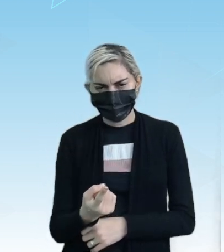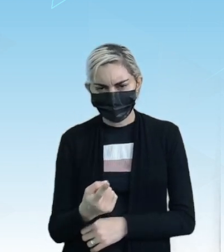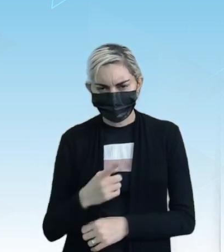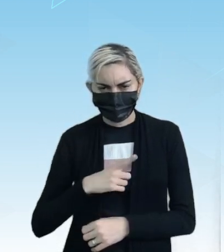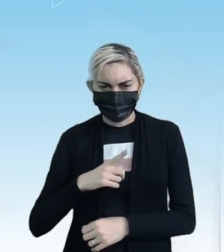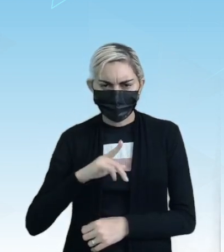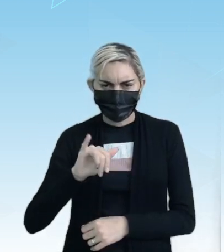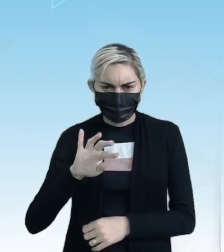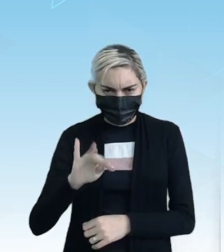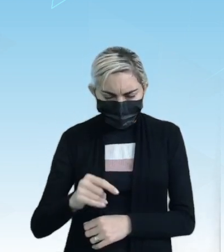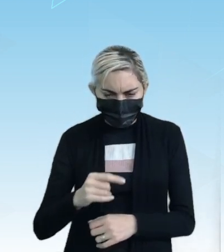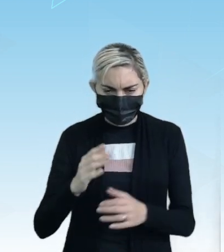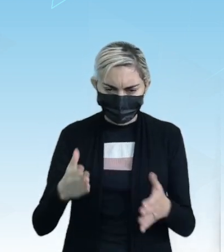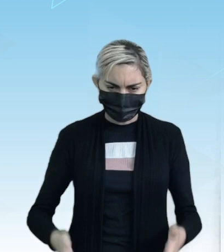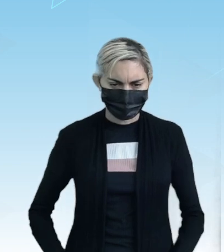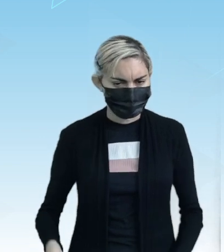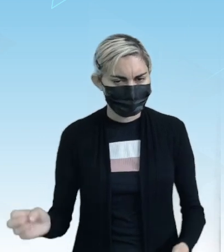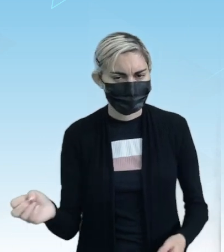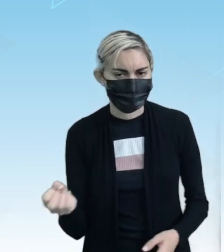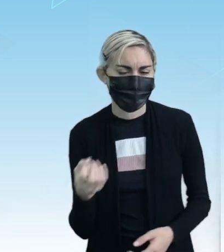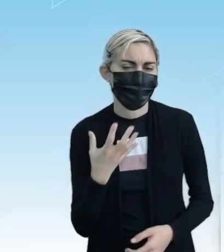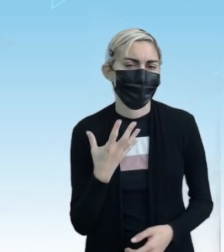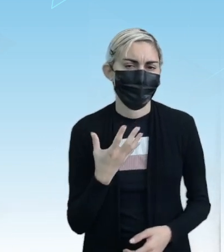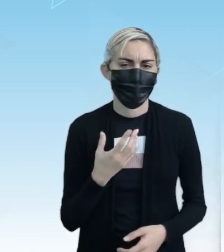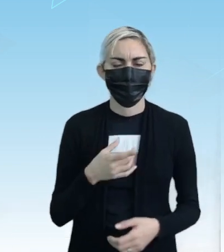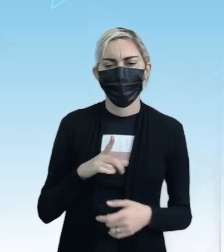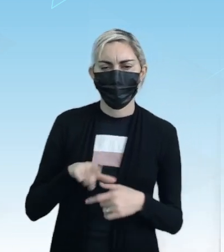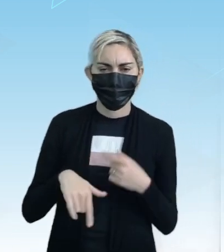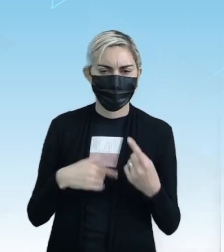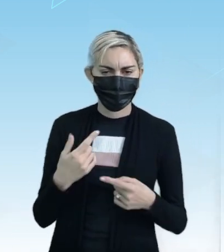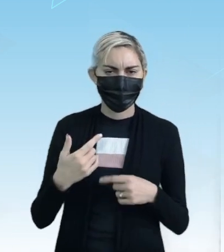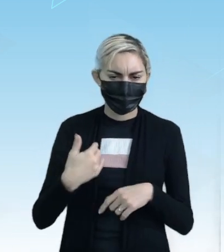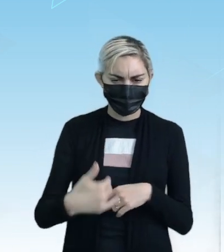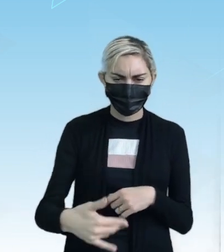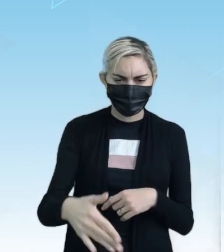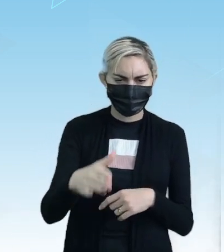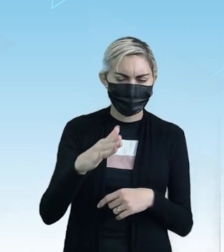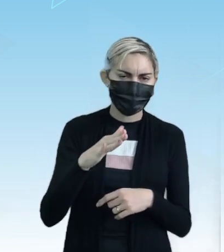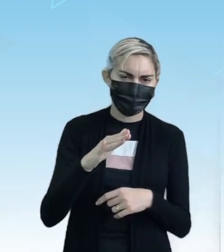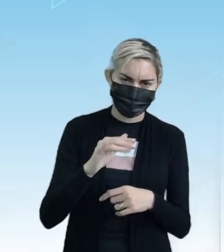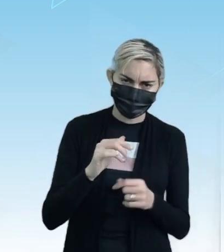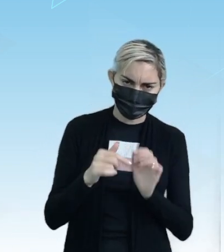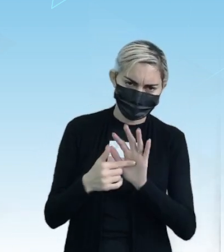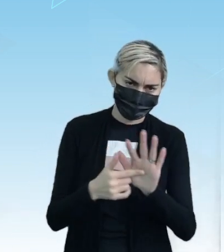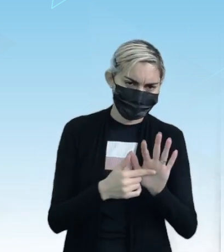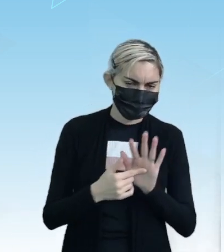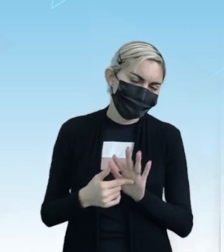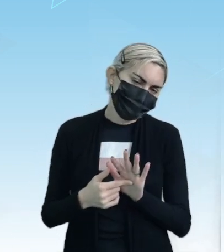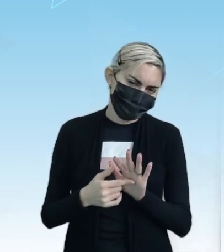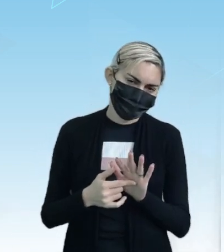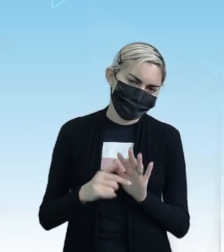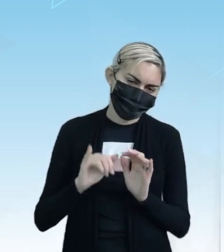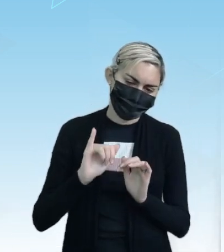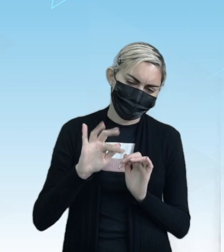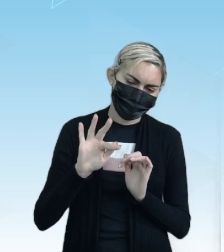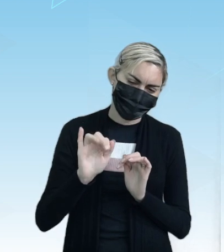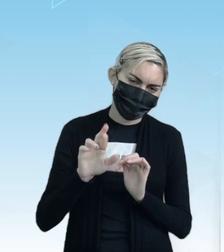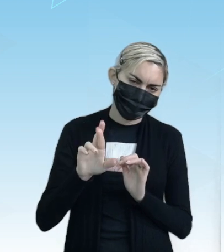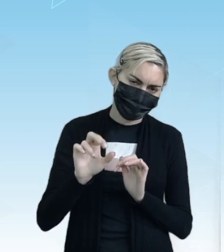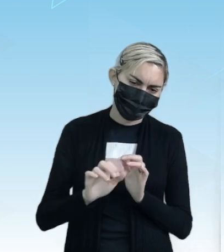de calça nova, né? Então, essa pista nos leva a inferir isso, a inferência,